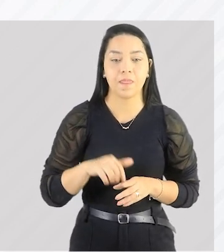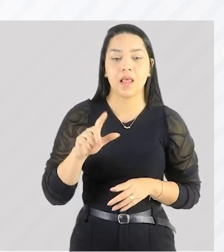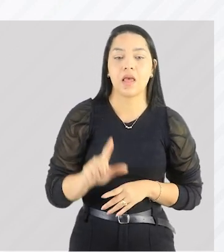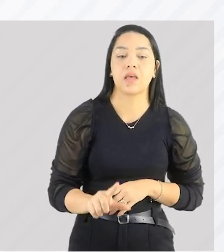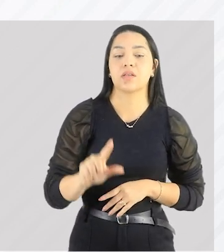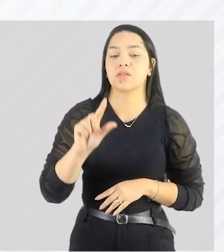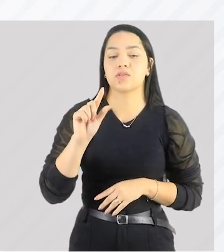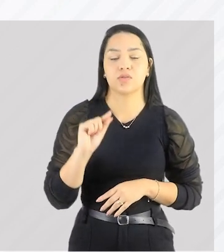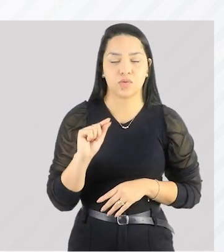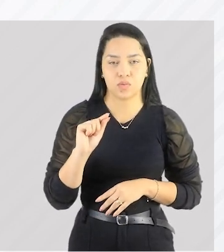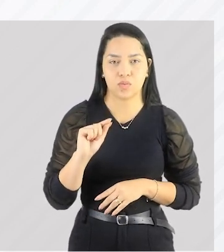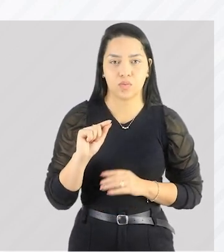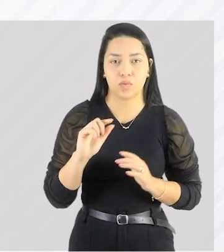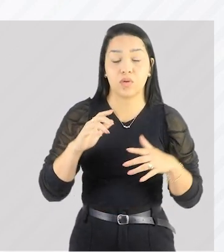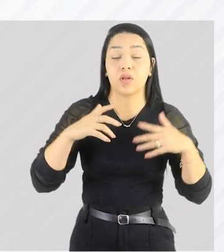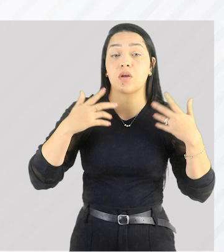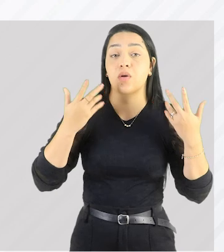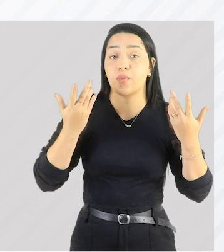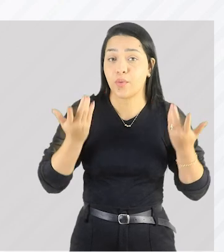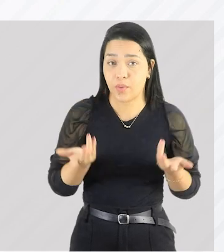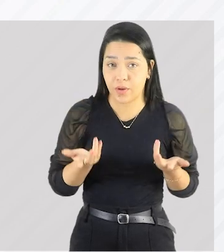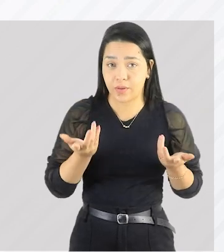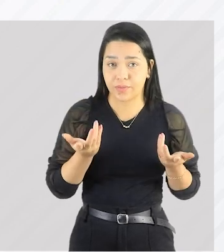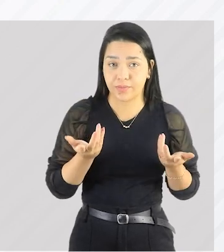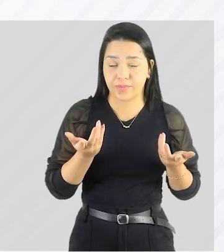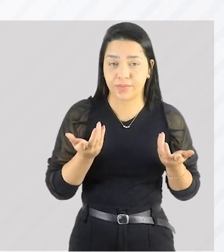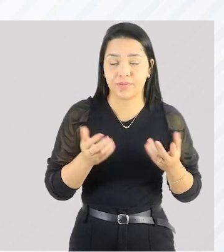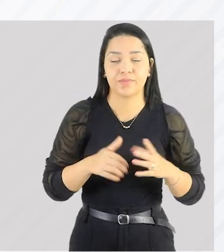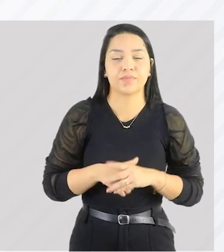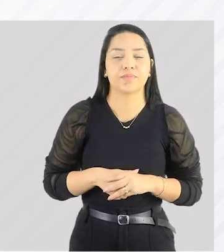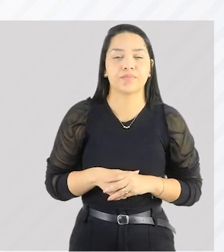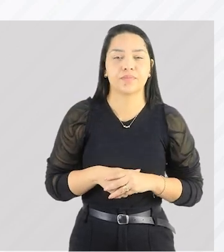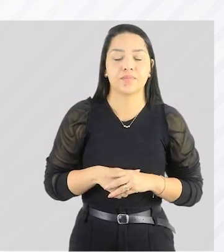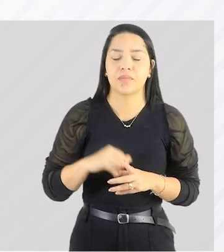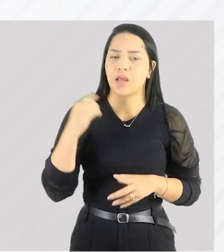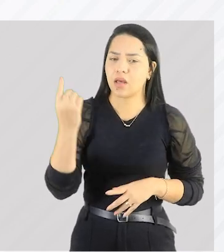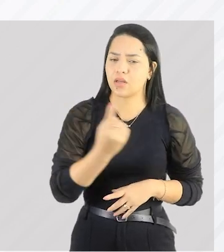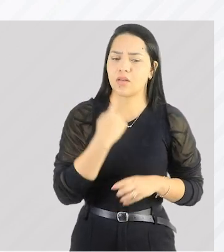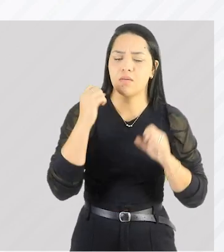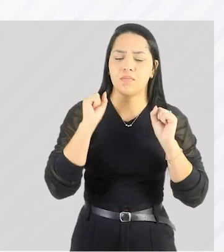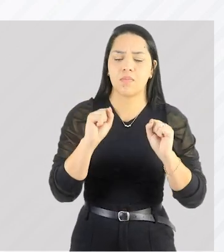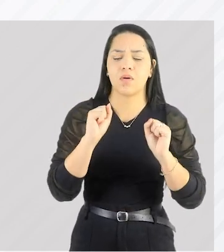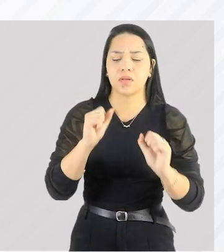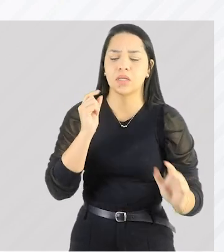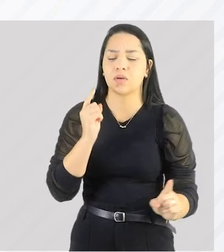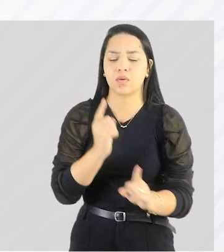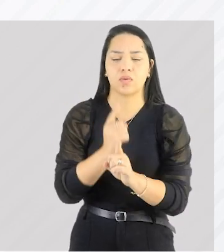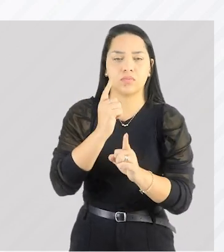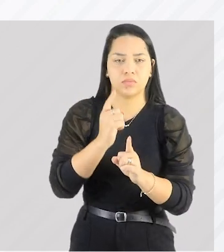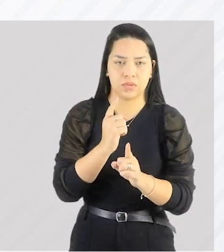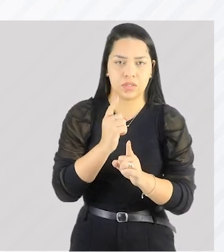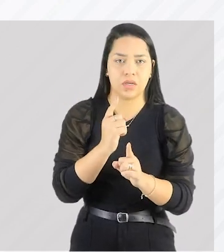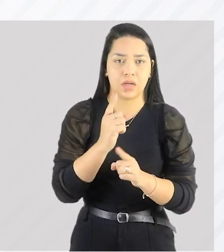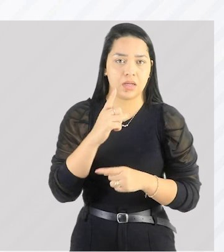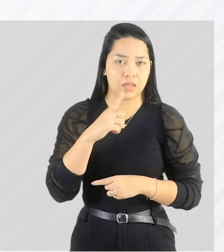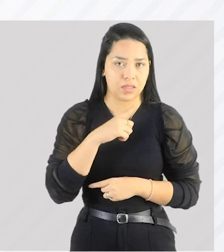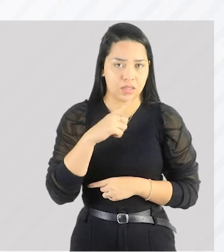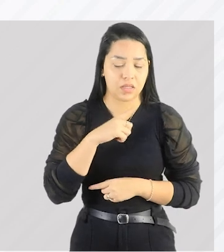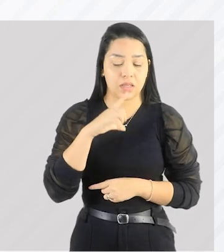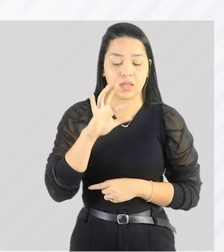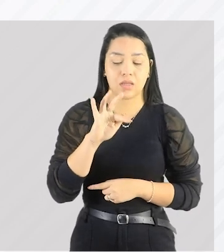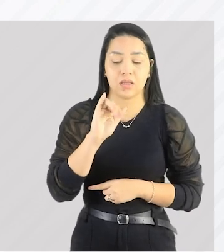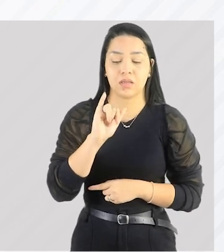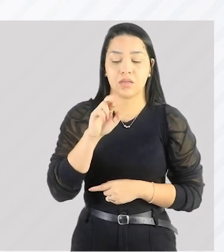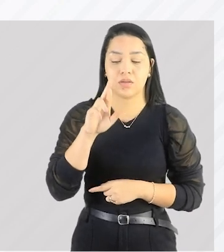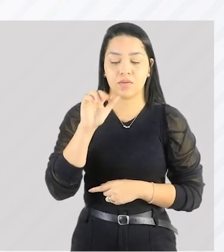tá? Então a marca a ser escolhida é... Pessoal, para que a gente encontre, tá, essa maior concentração de